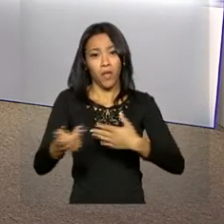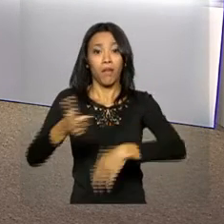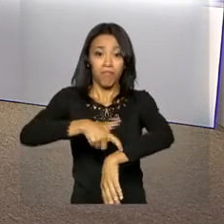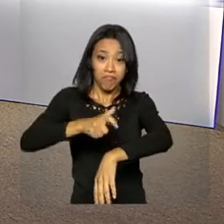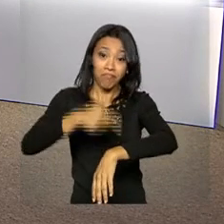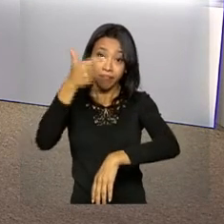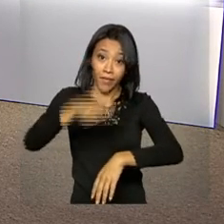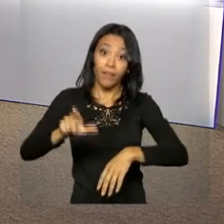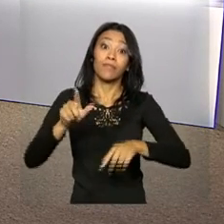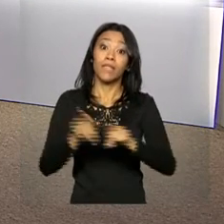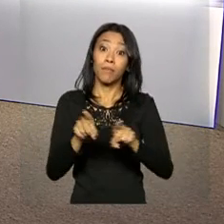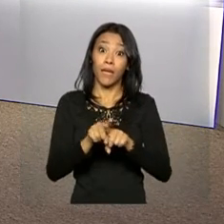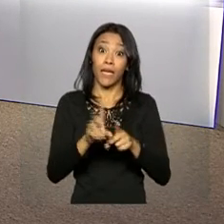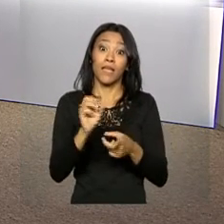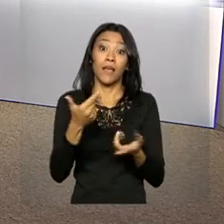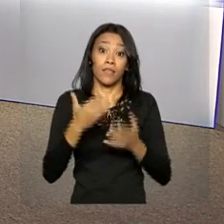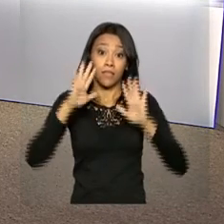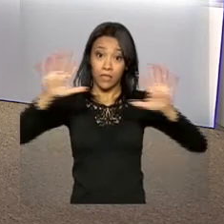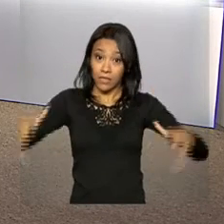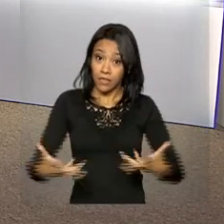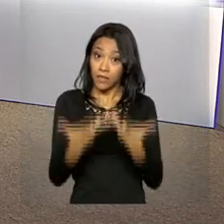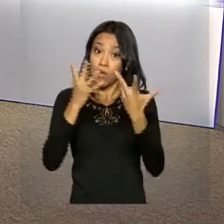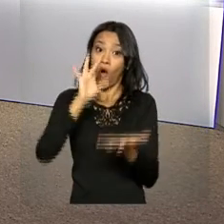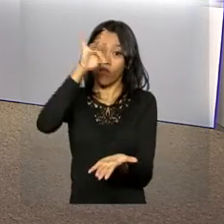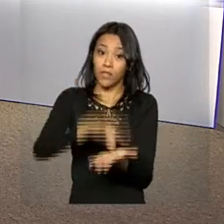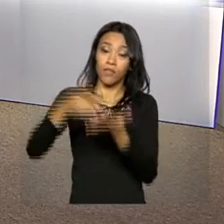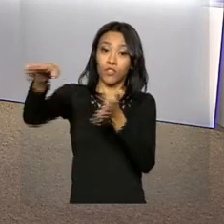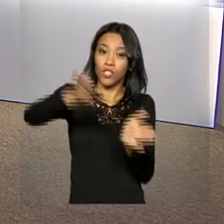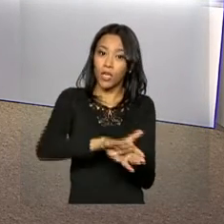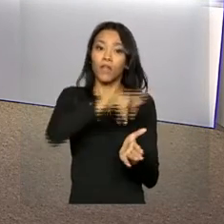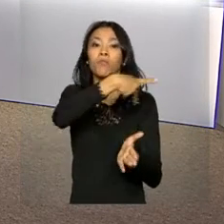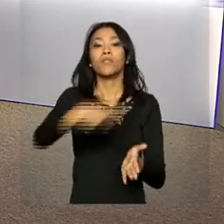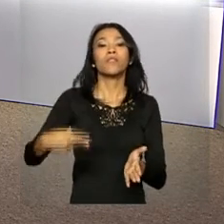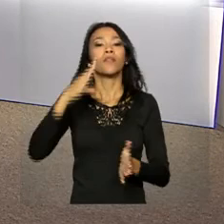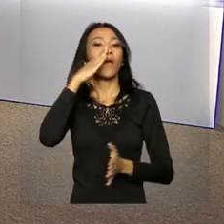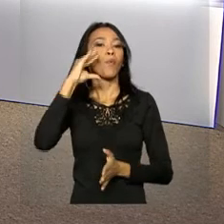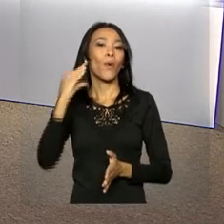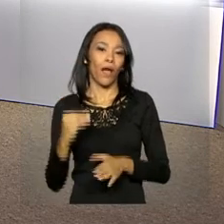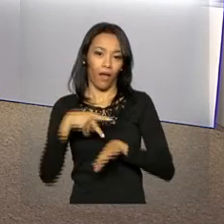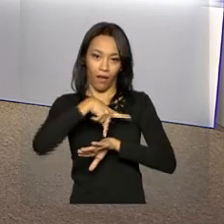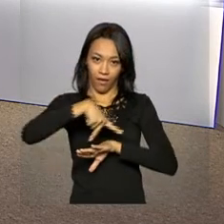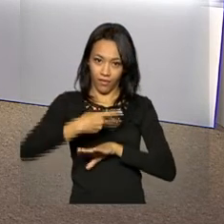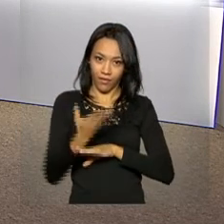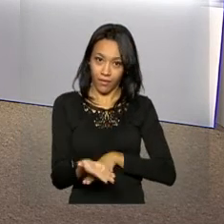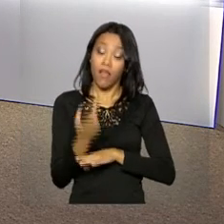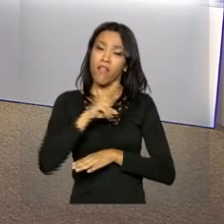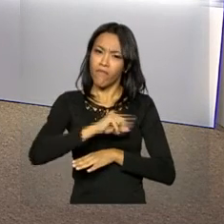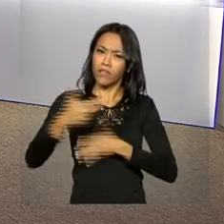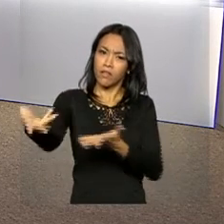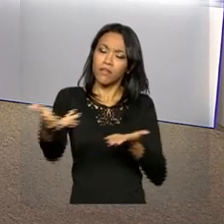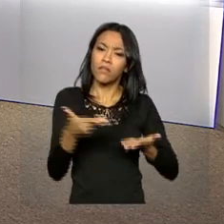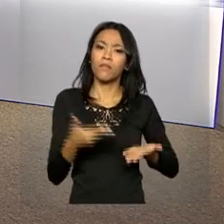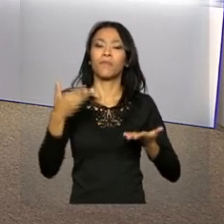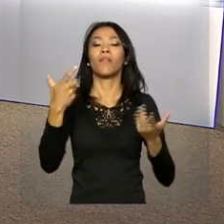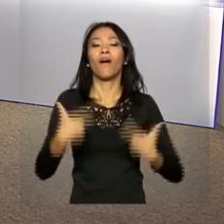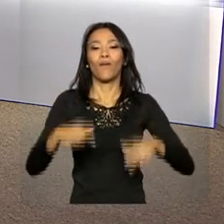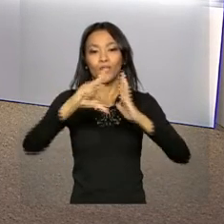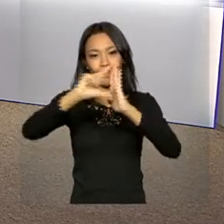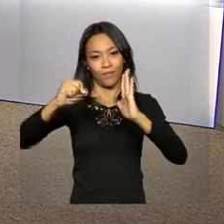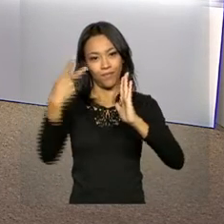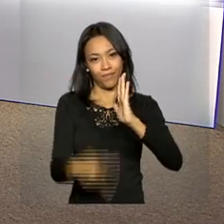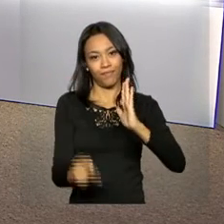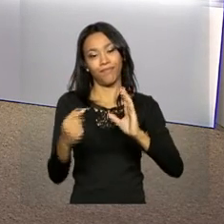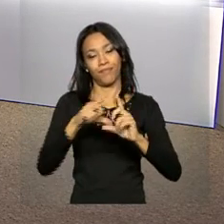momento com a transmissão ao vivo da cerimônia oficial de chegada do presidente da República da Bulgária. Ele vai ser recebido no Palácio do